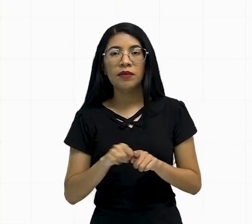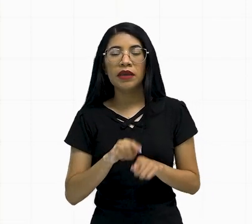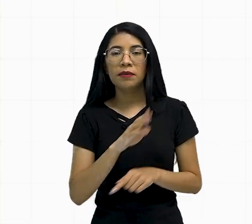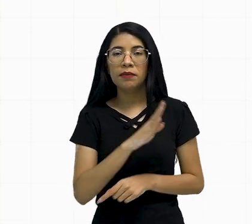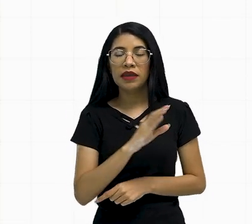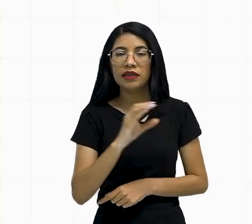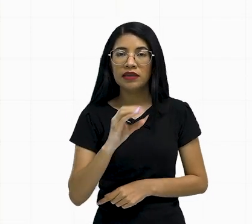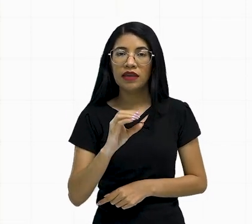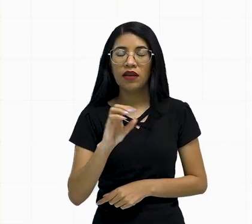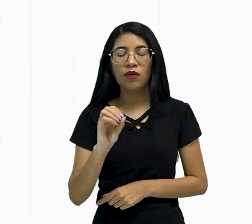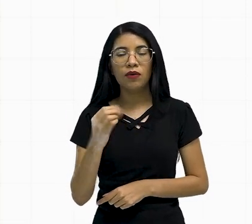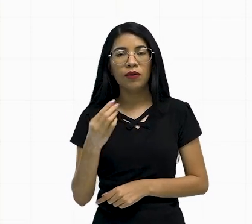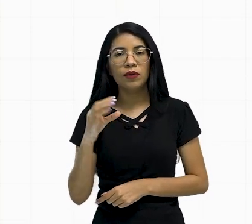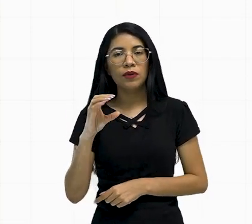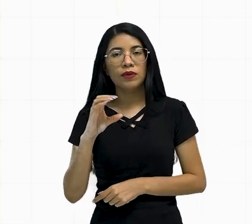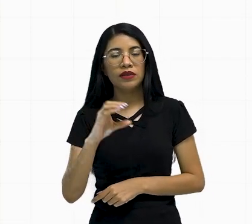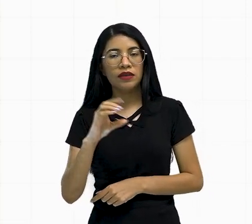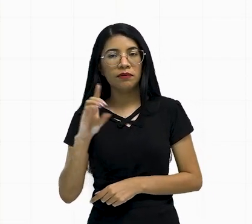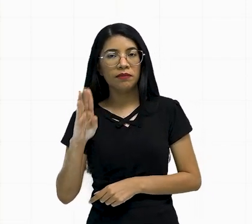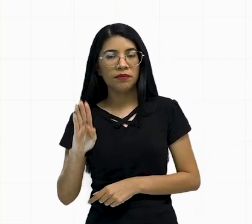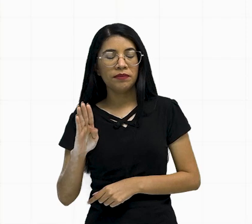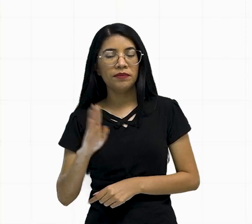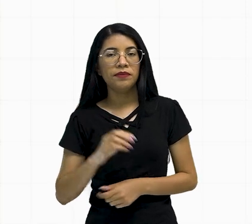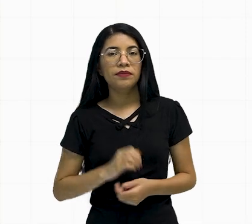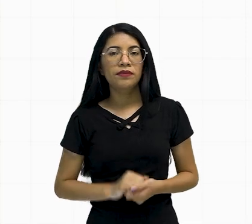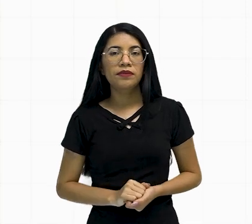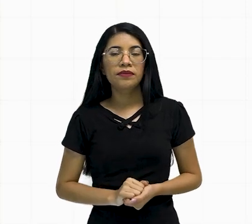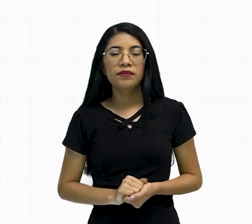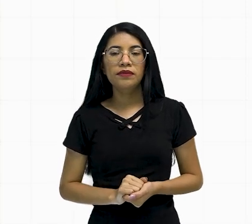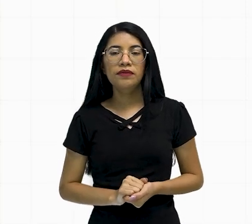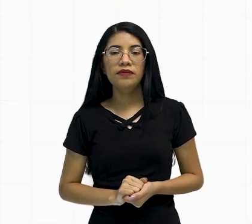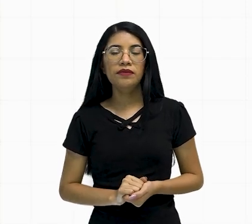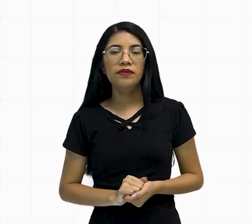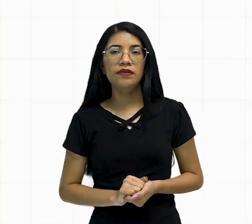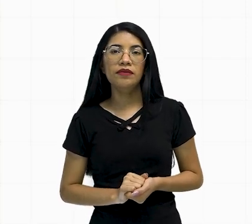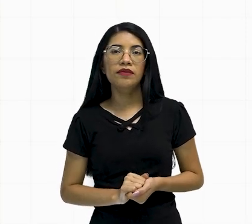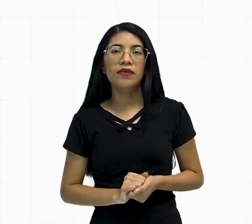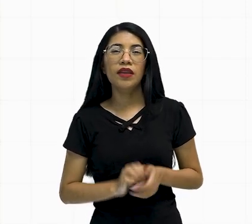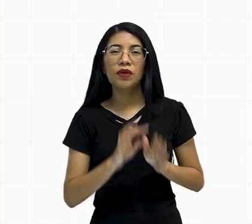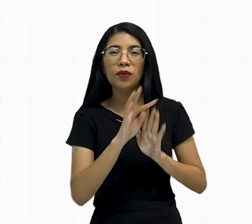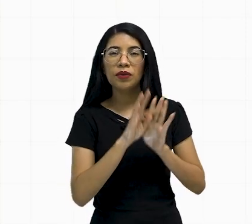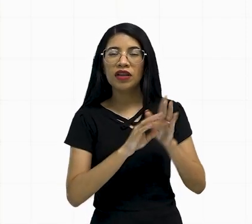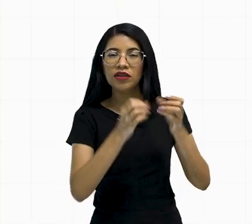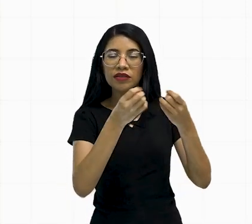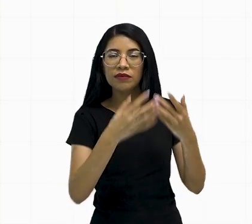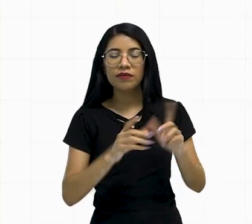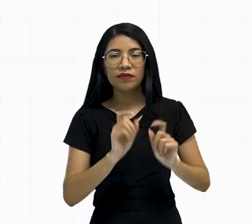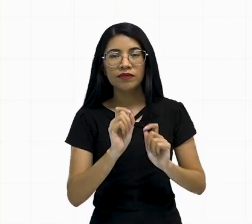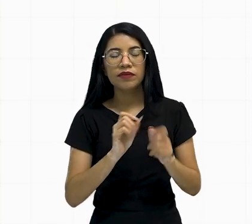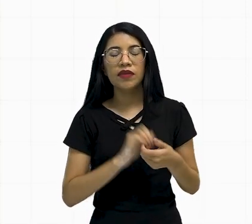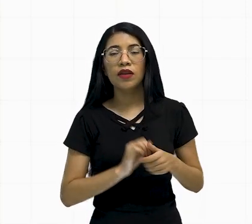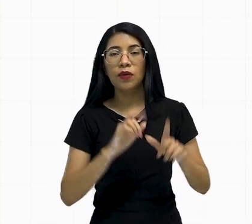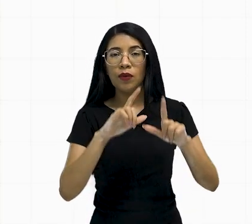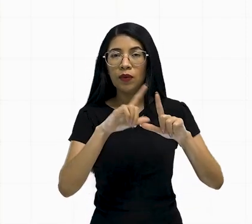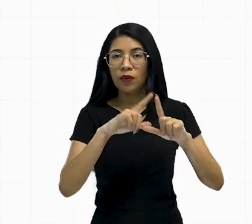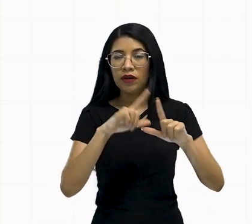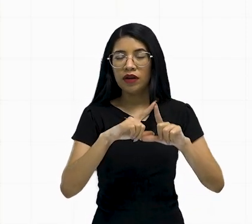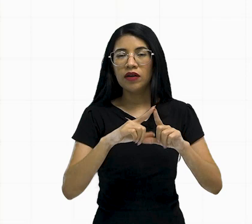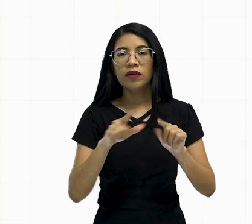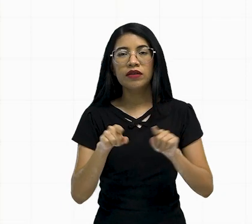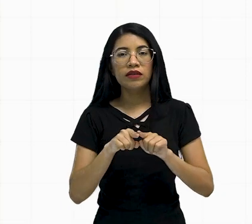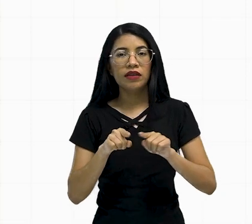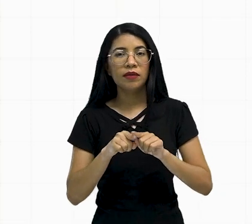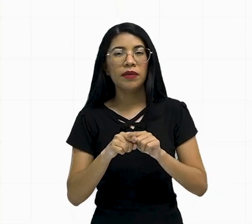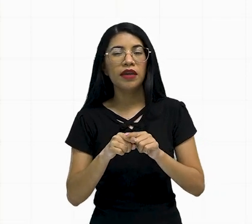ou para o CB. Vamos continuar aqui então o texto. Sendo assim, os triângulos herdam dos